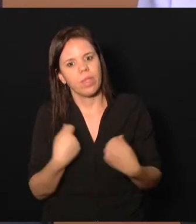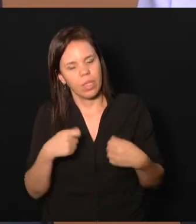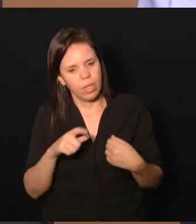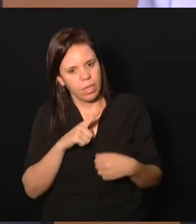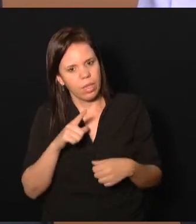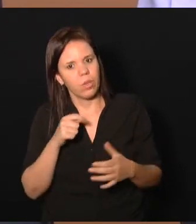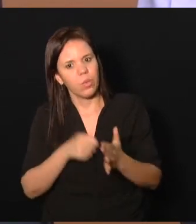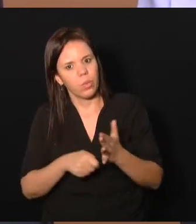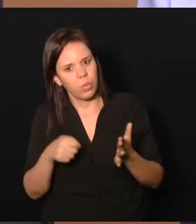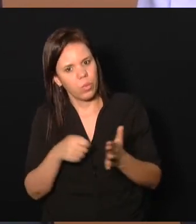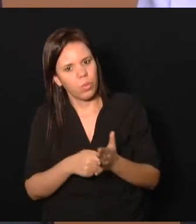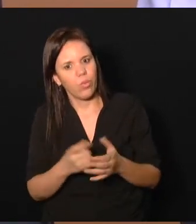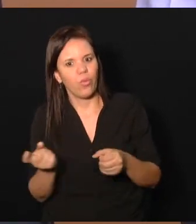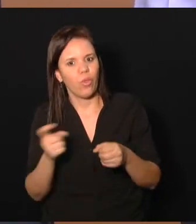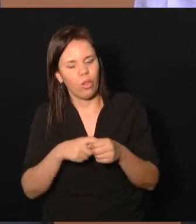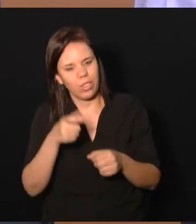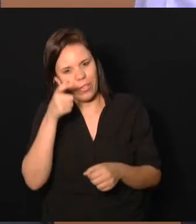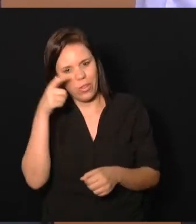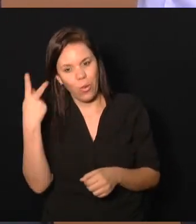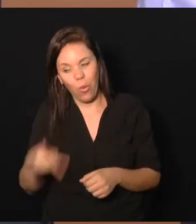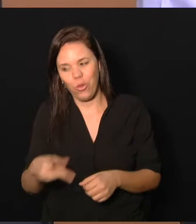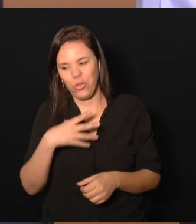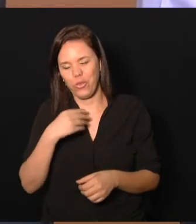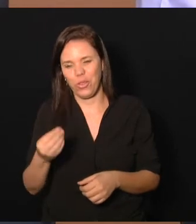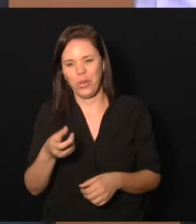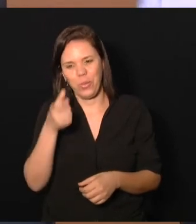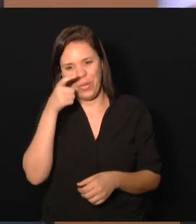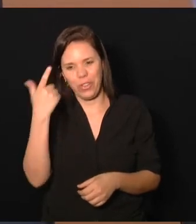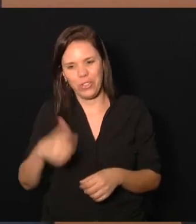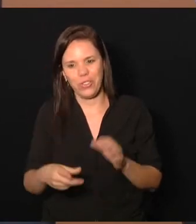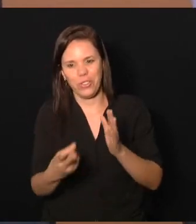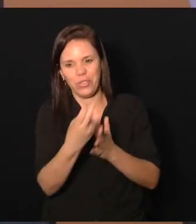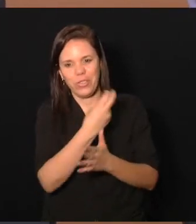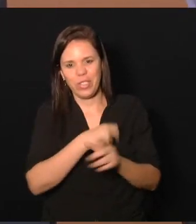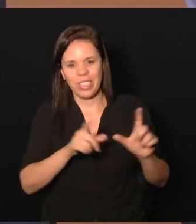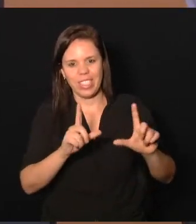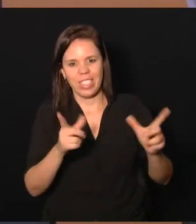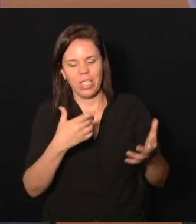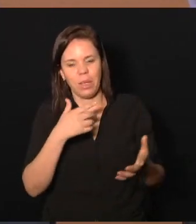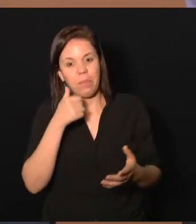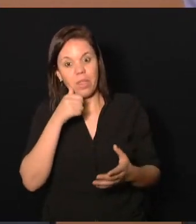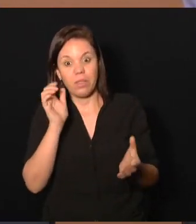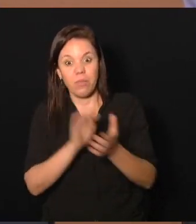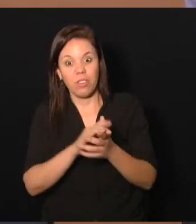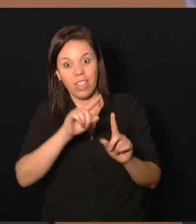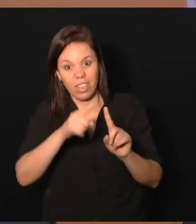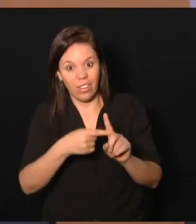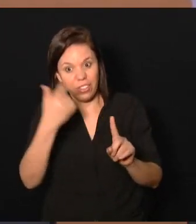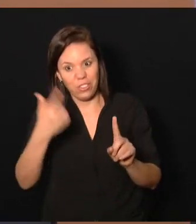para que eu possa voltar a assistir Pocoyo. E minha esposa está grávida.